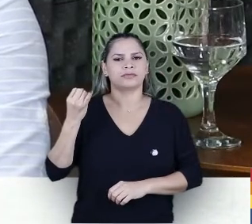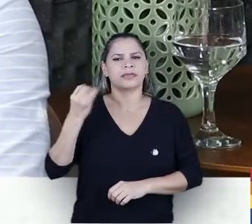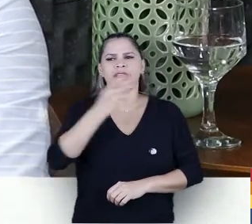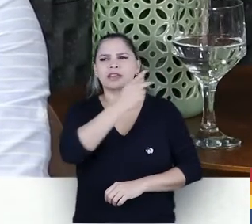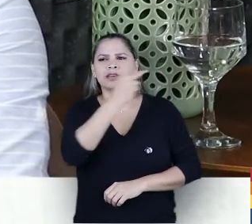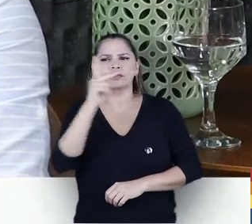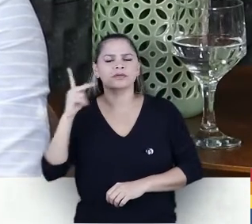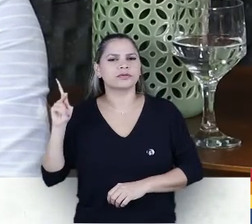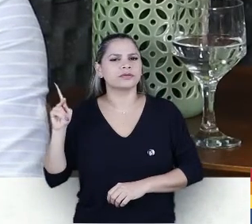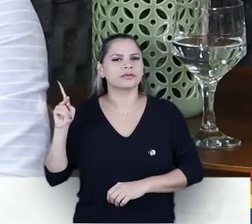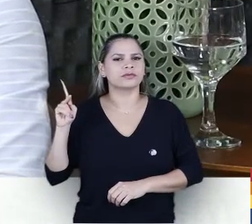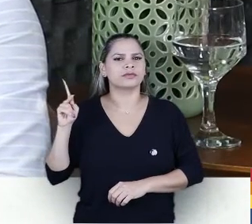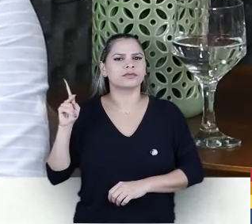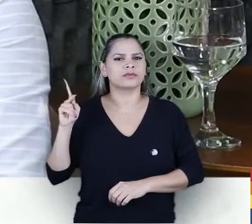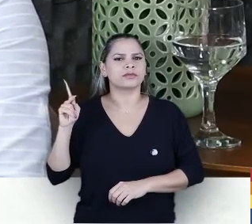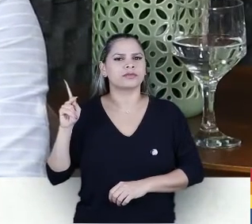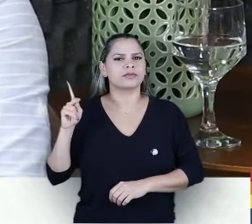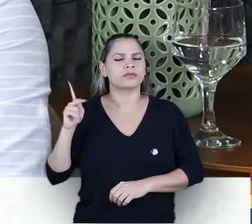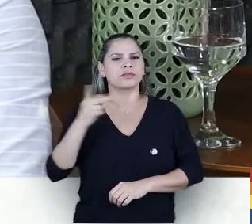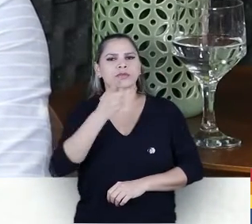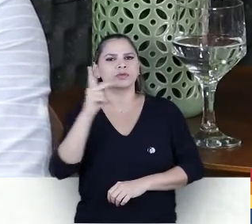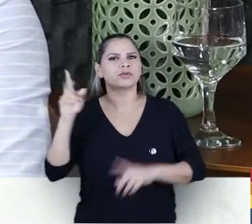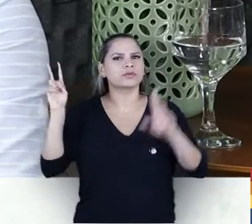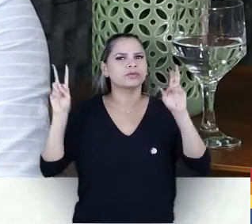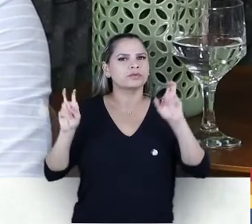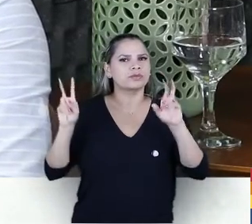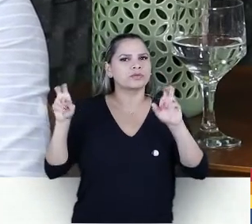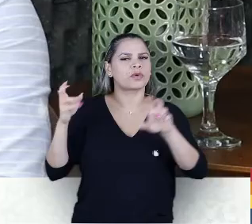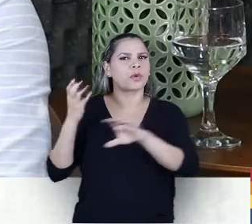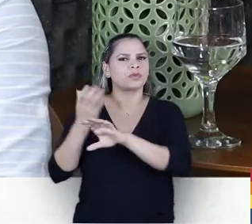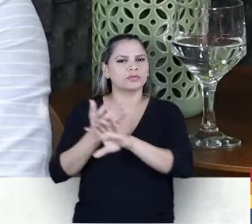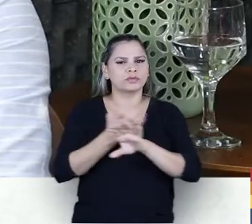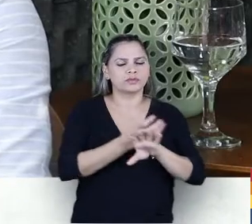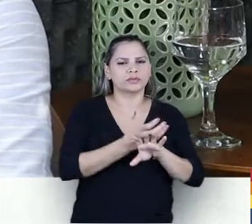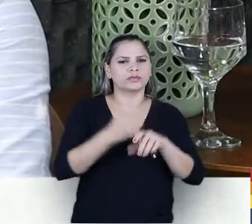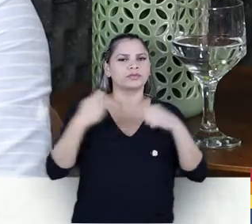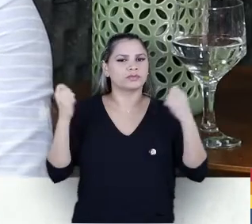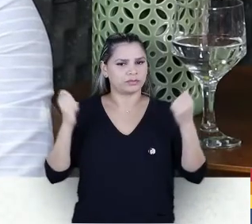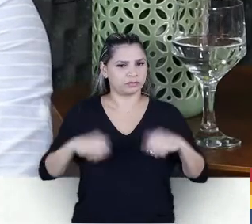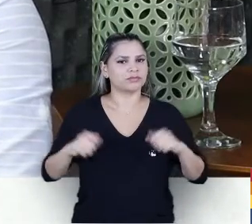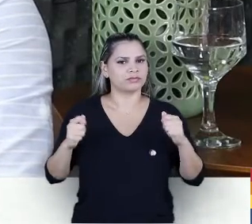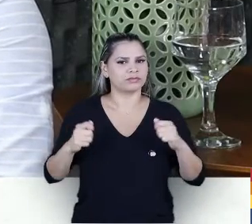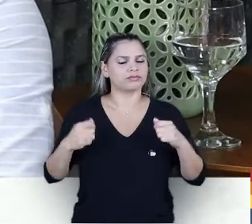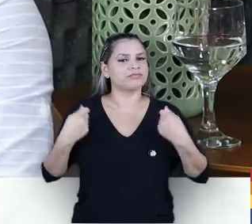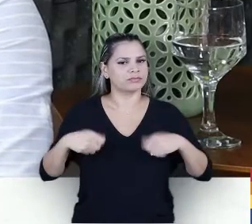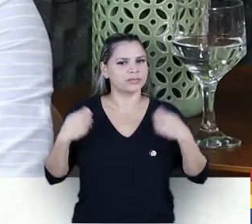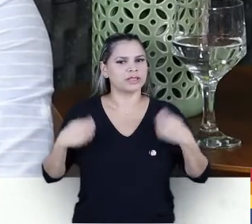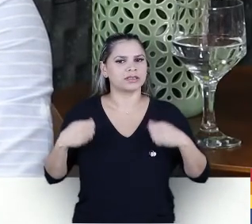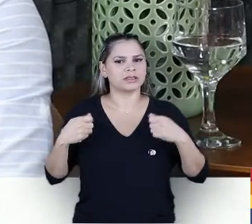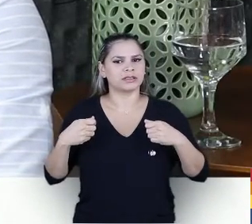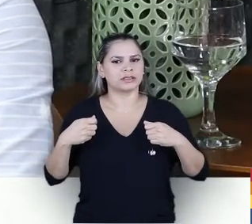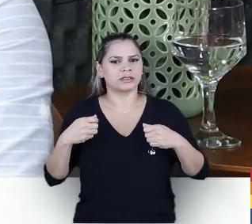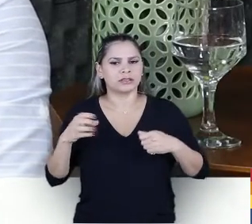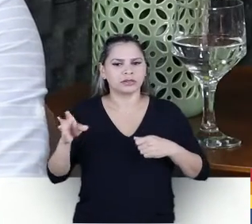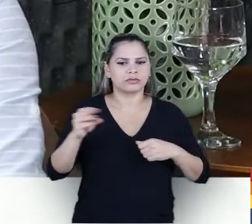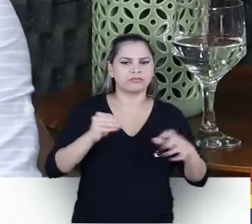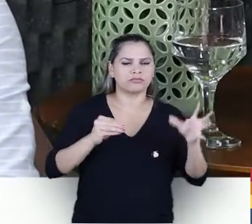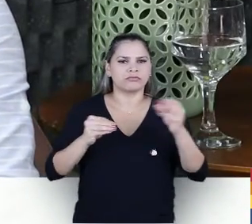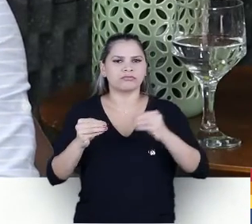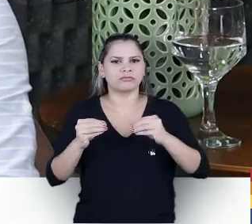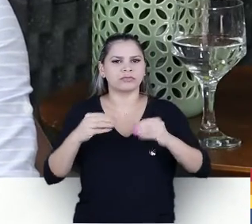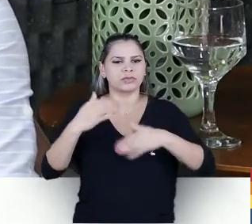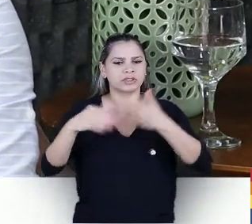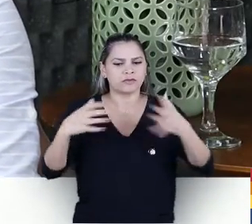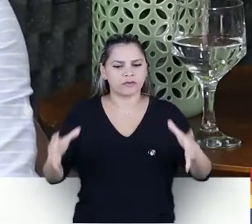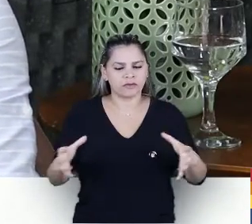em conjunto. Então, o componente curricular também é visto com uma